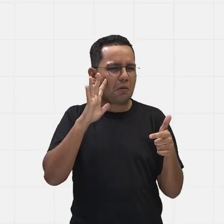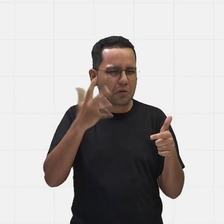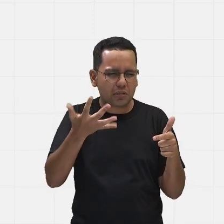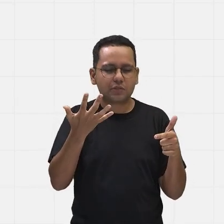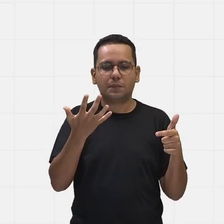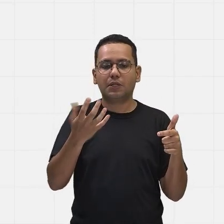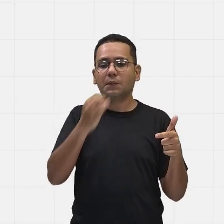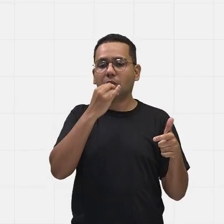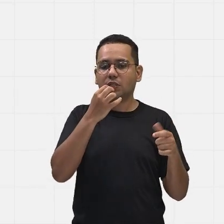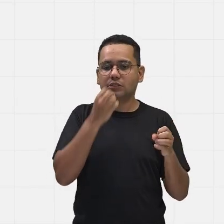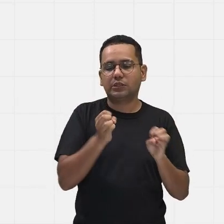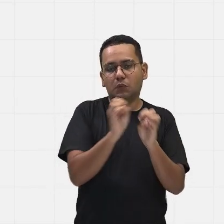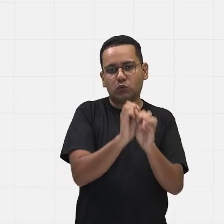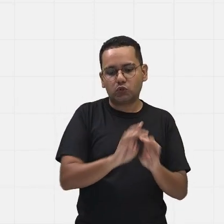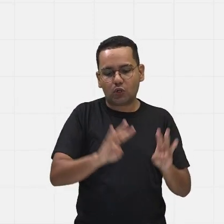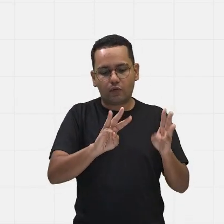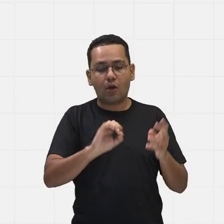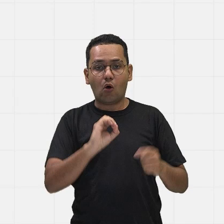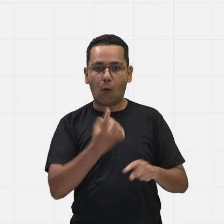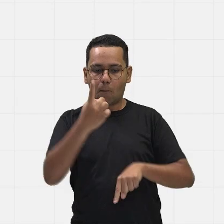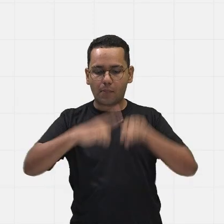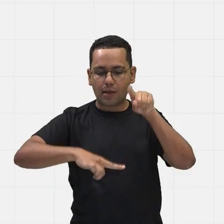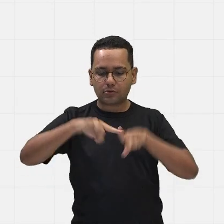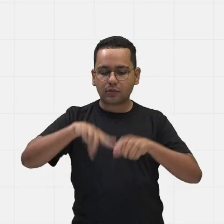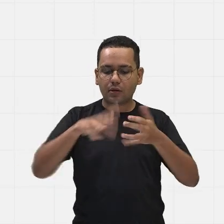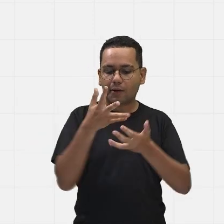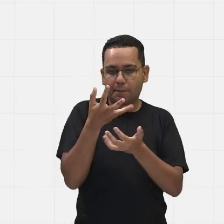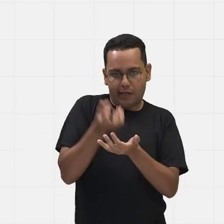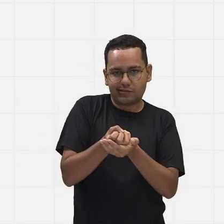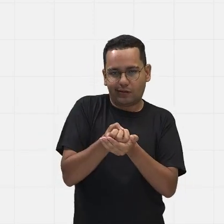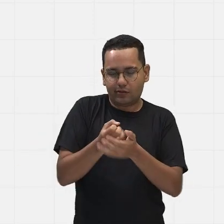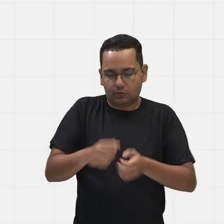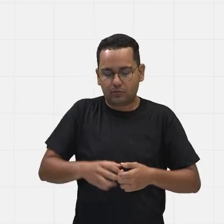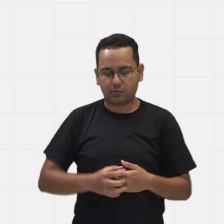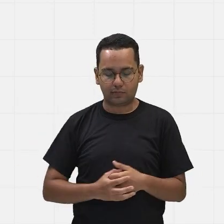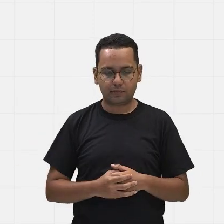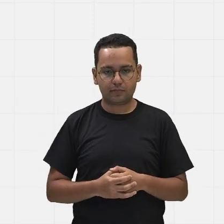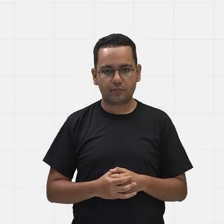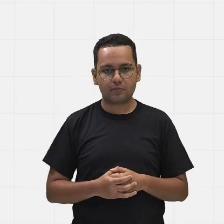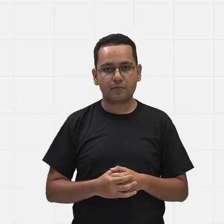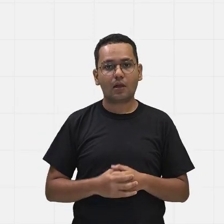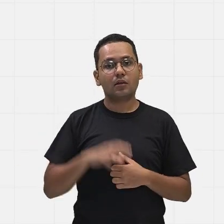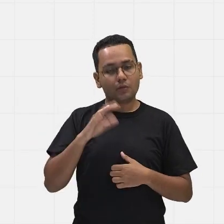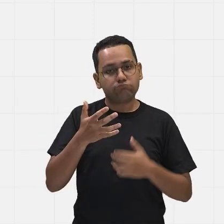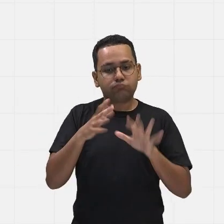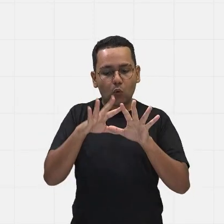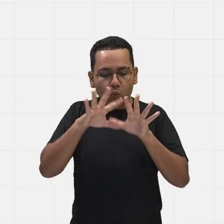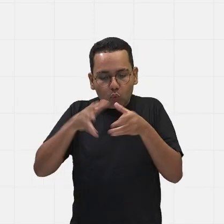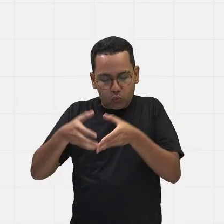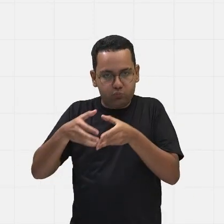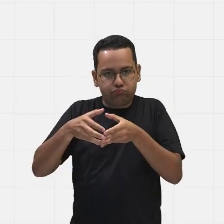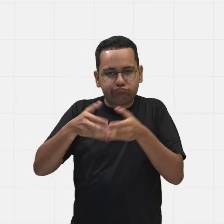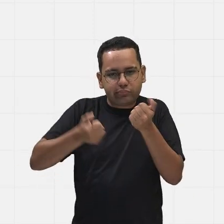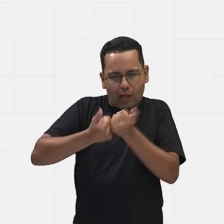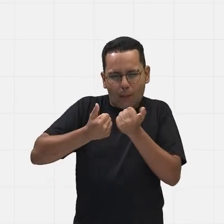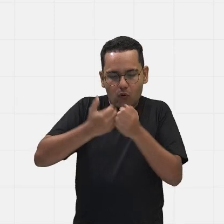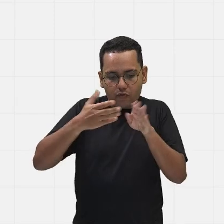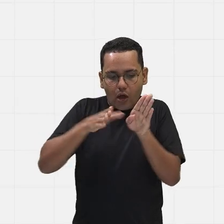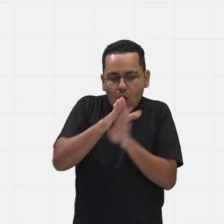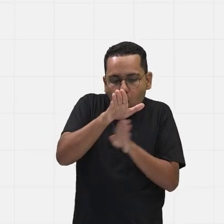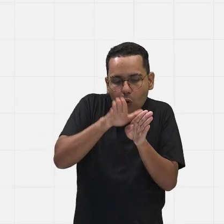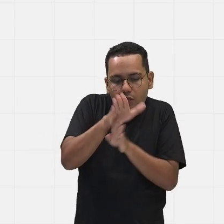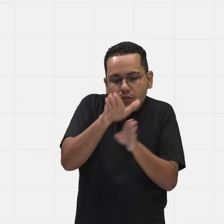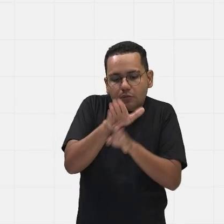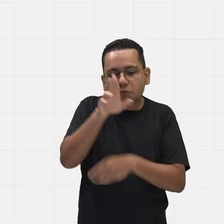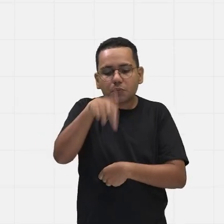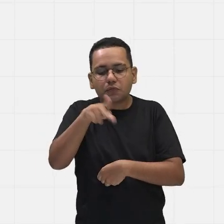com problema aí. Então, eles vão, né, a princípio, lhe orientar como proceder, fazer os testes